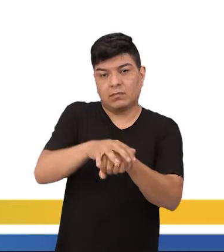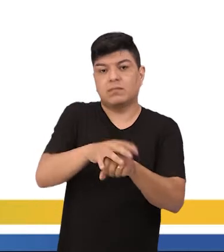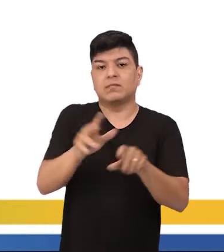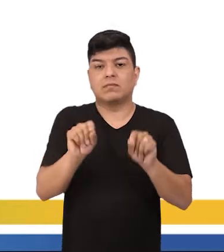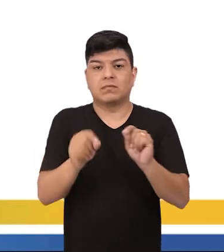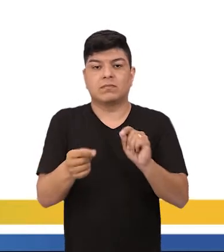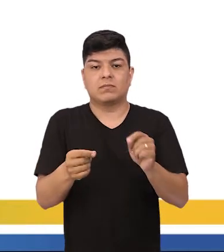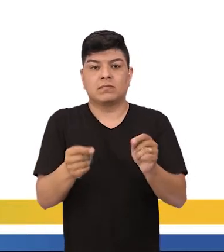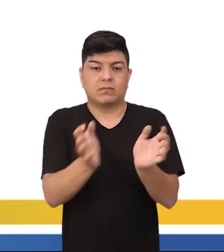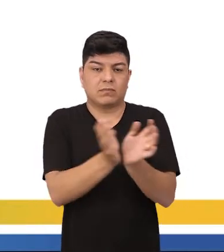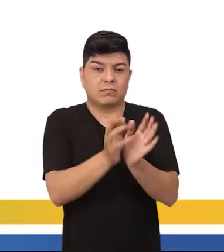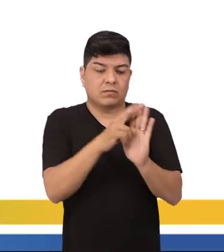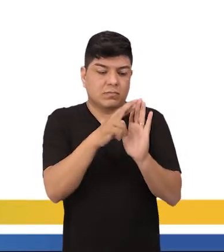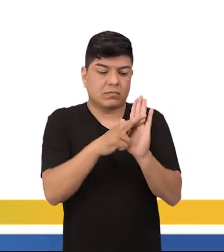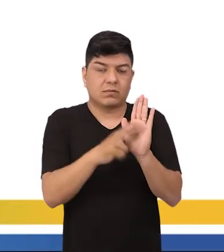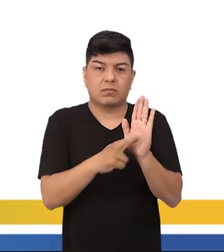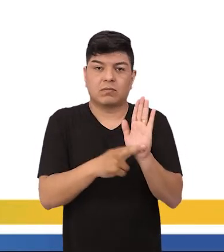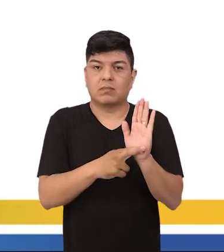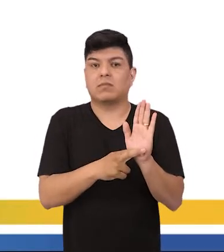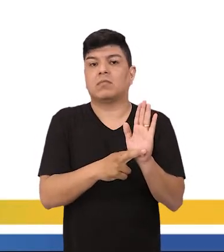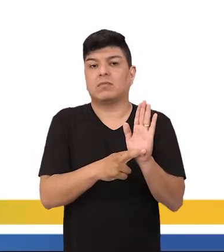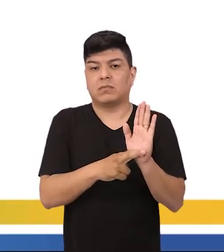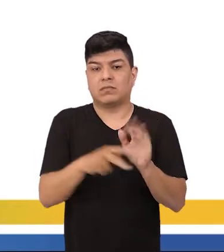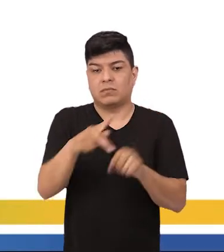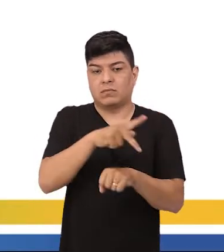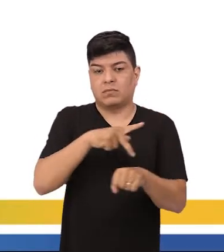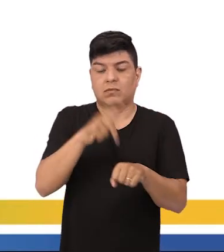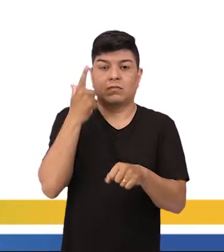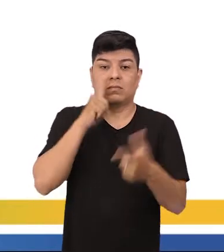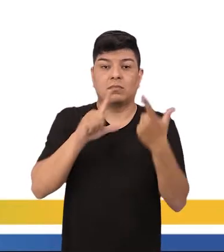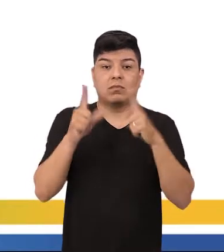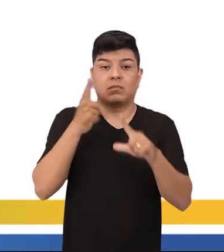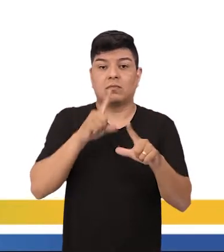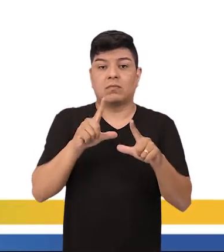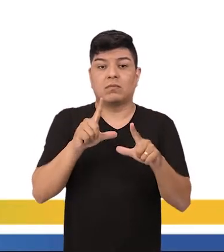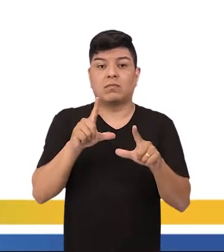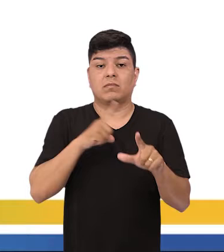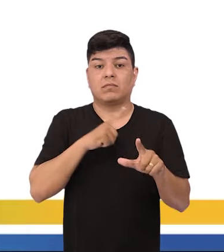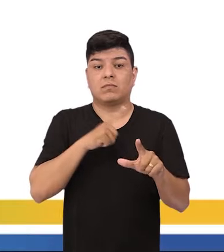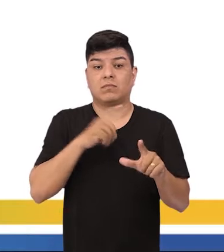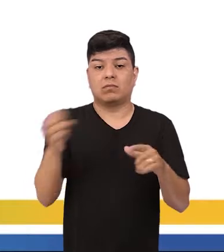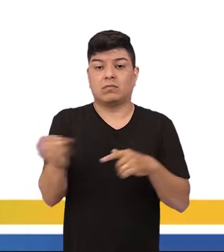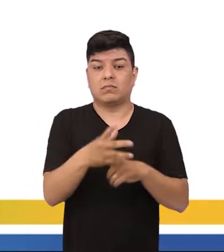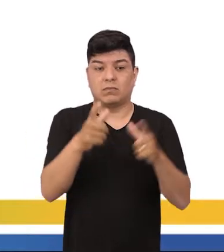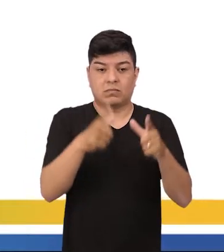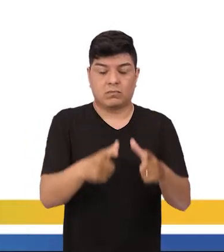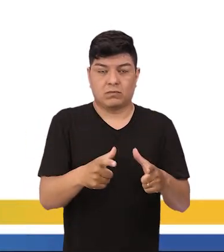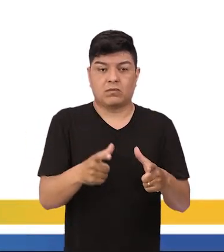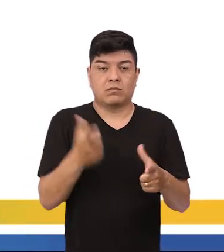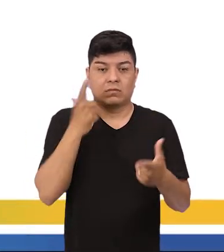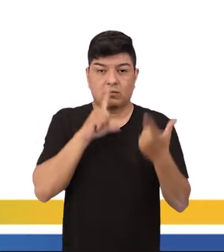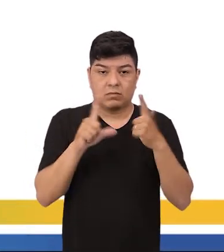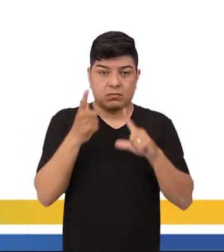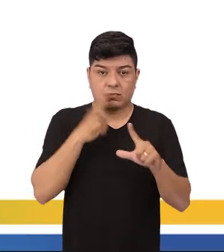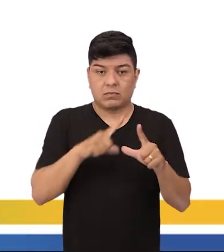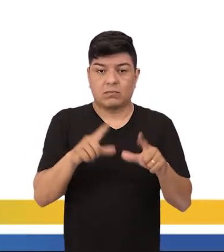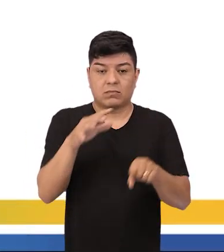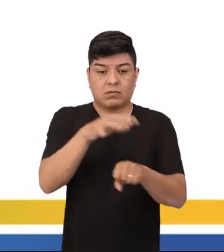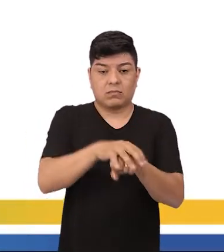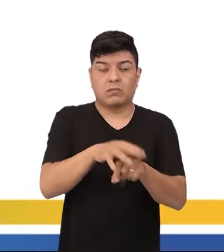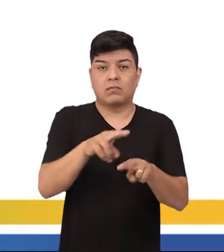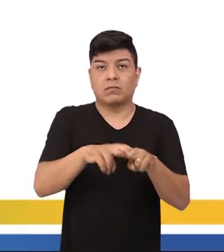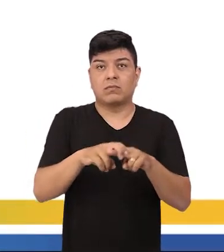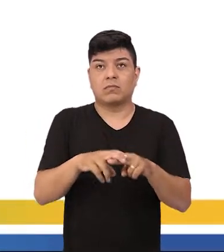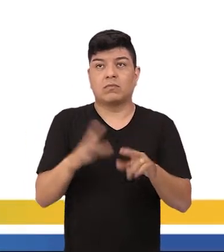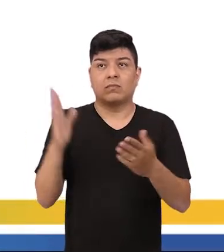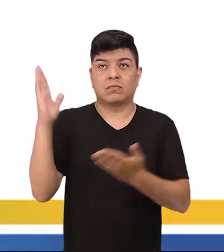Que é um conjunto de regras onde o país conquistador, a metrópole, estabelecia sobre a nova região conquistada, a colônia. E aqui do lado a gente